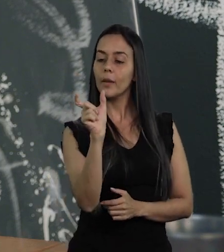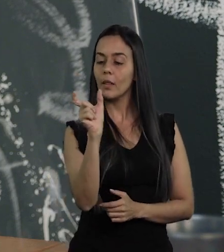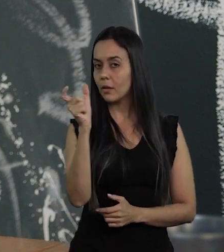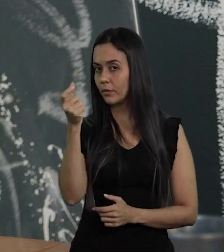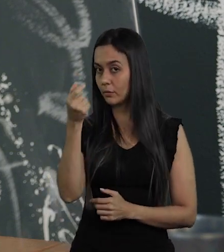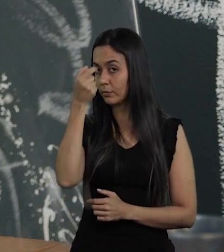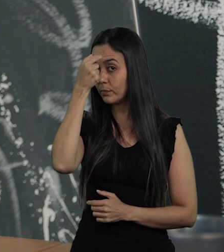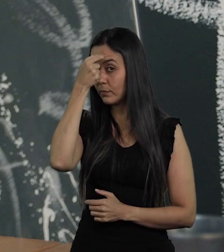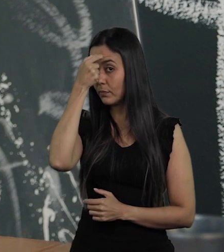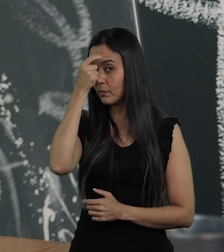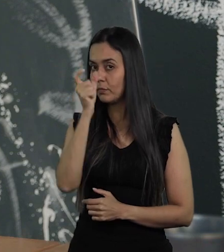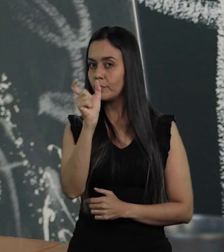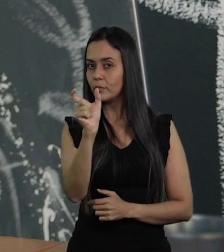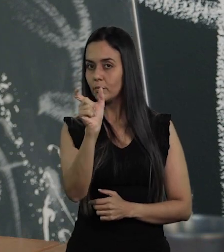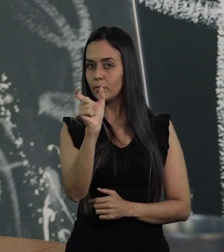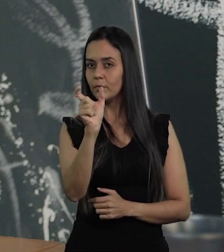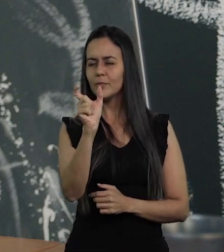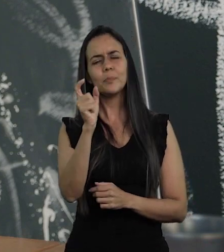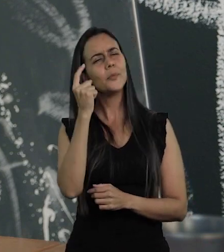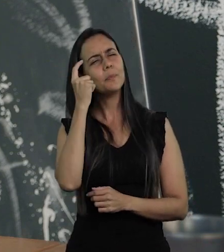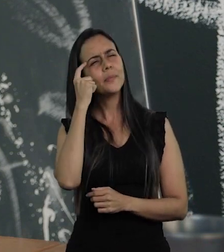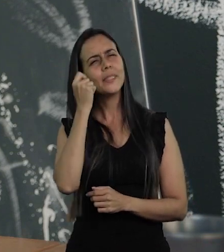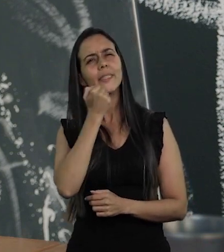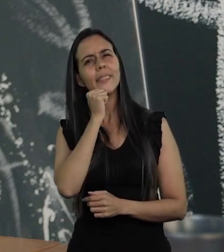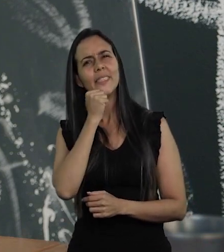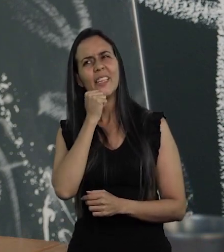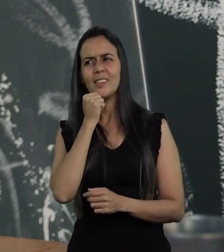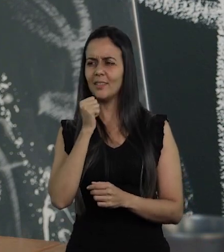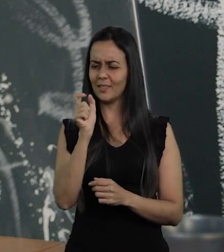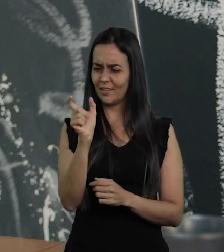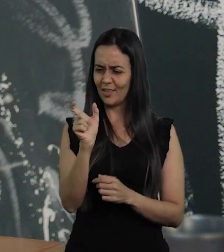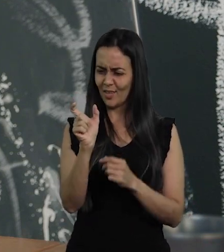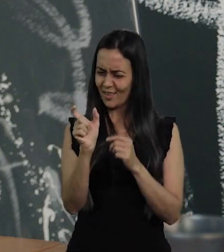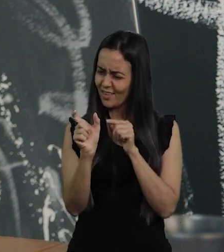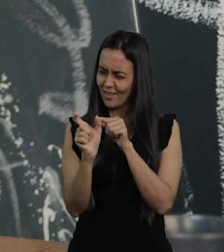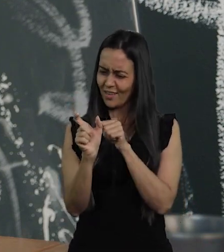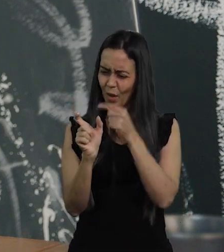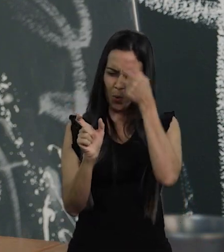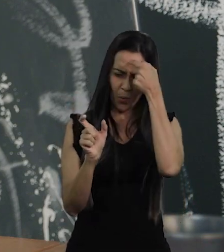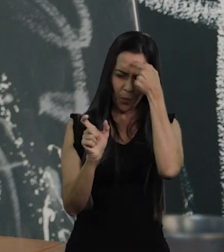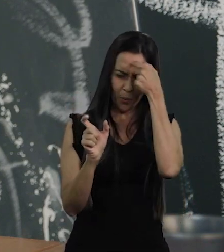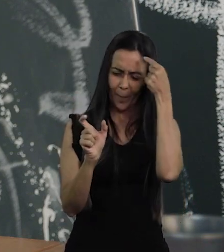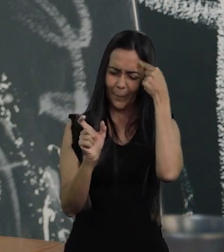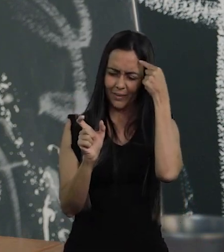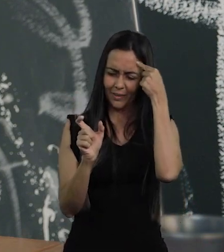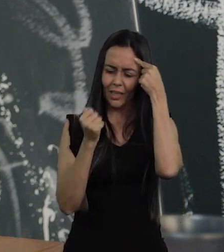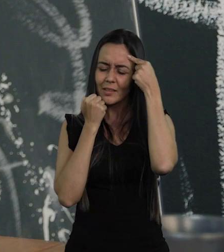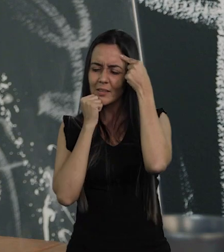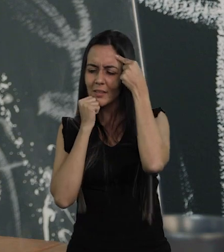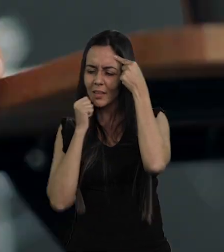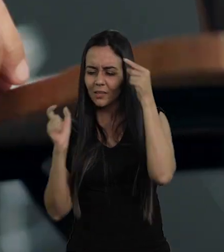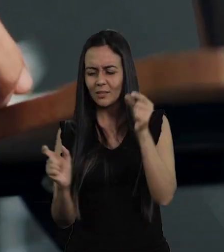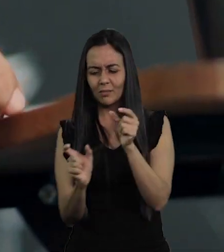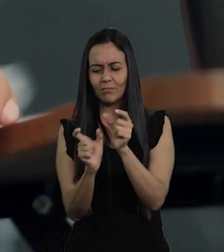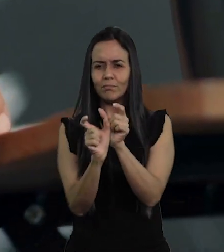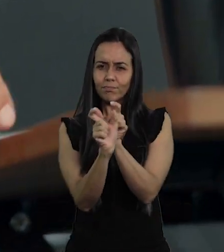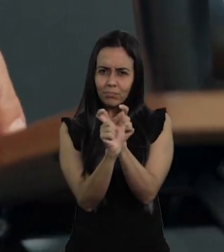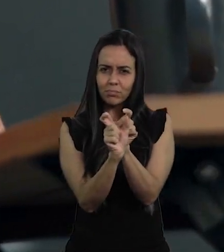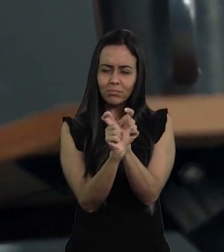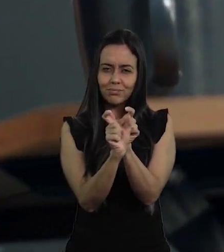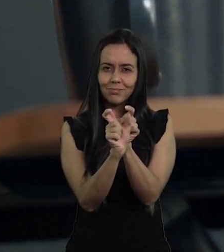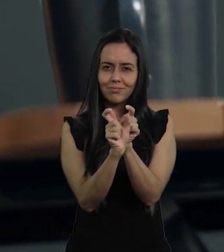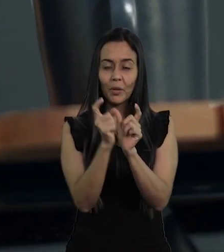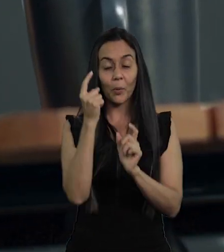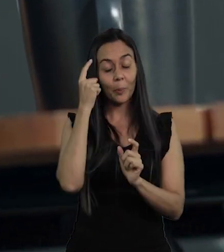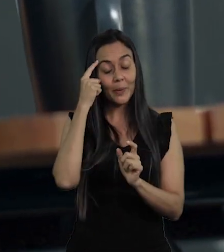na verdade, o conjunto de ciência. De ciência no sentido de consciente, de você se cientificar.